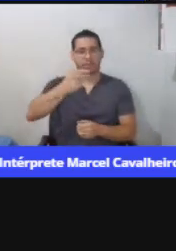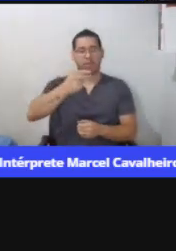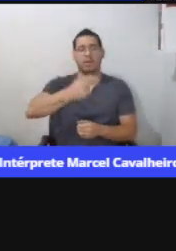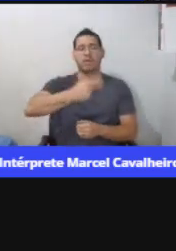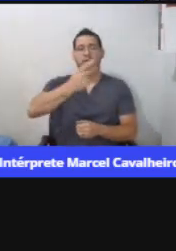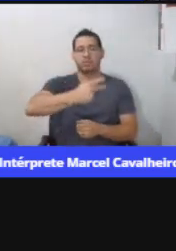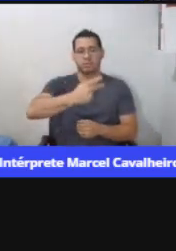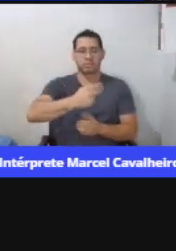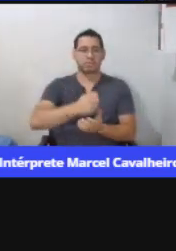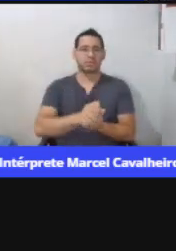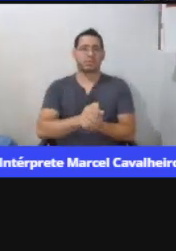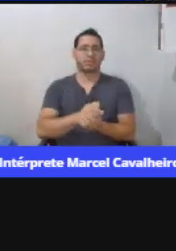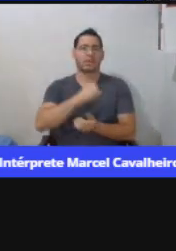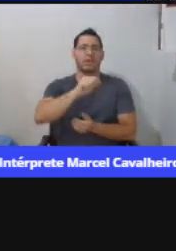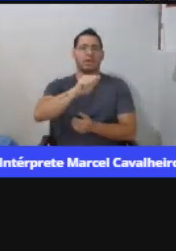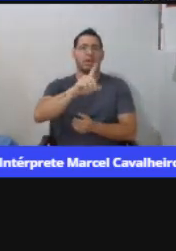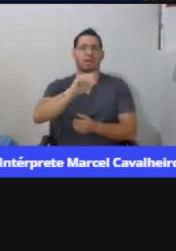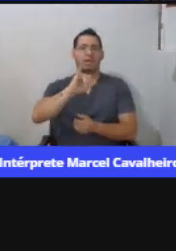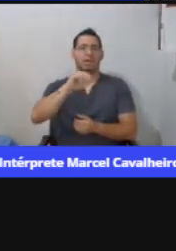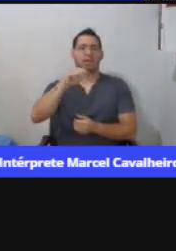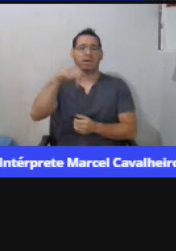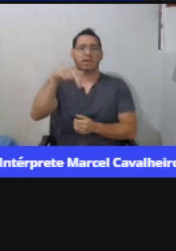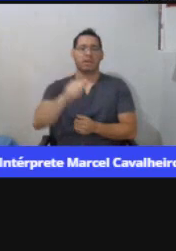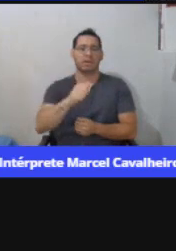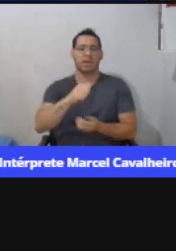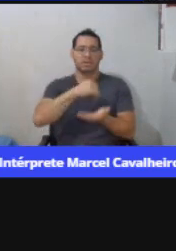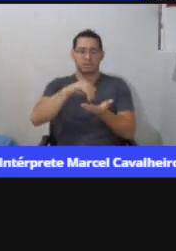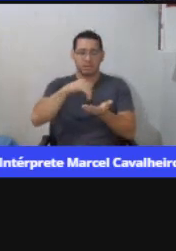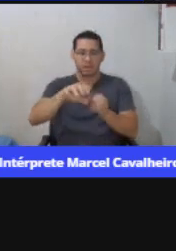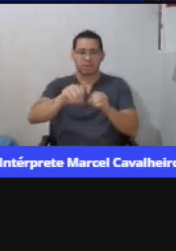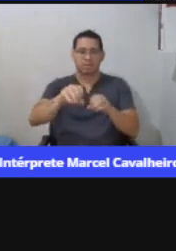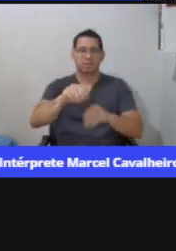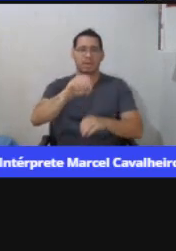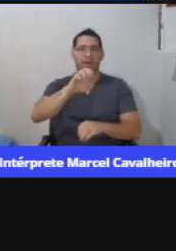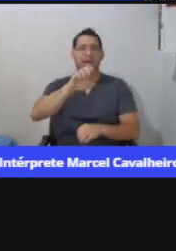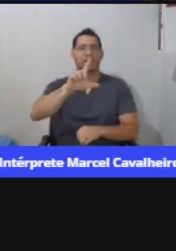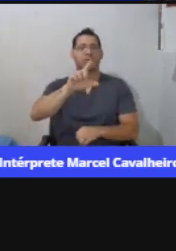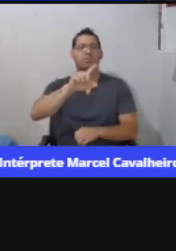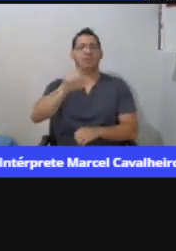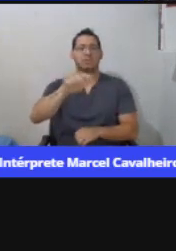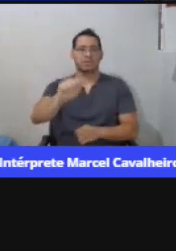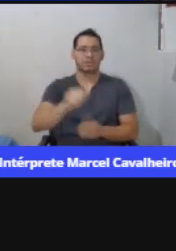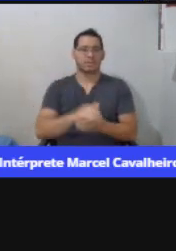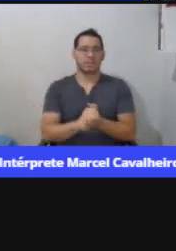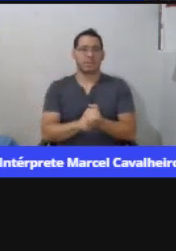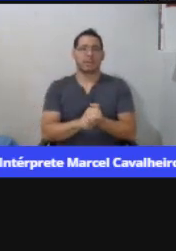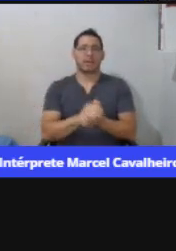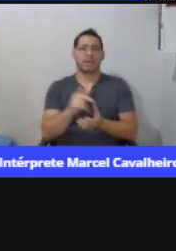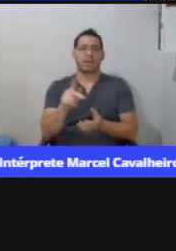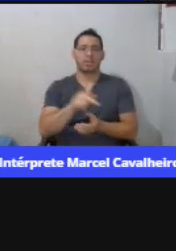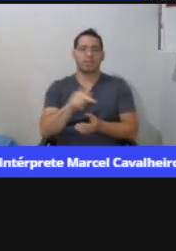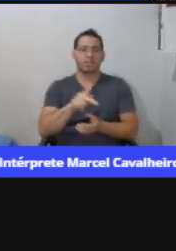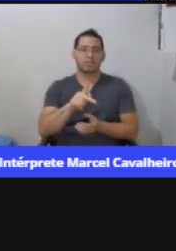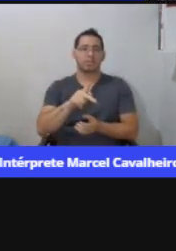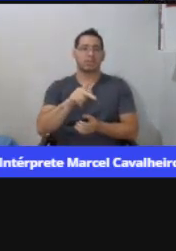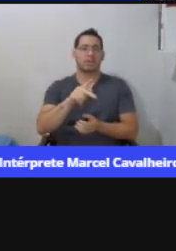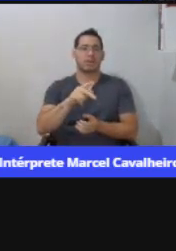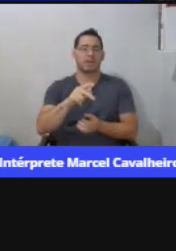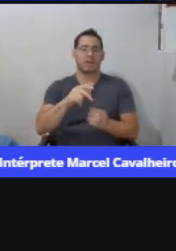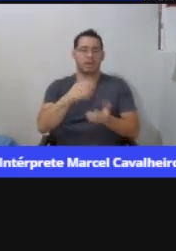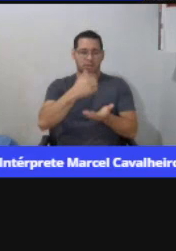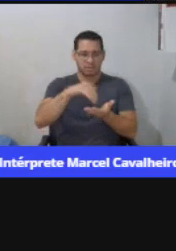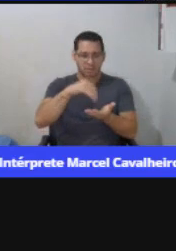secretária de Educação, a professora Elza Fernandes, secretária adjunta de Educação, a professora Soraya Inácio Campos,